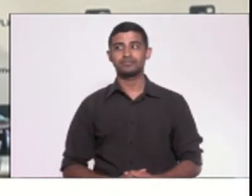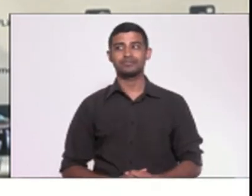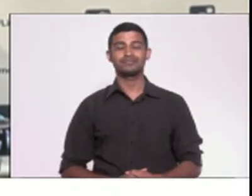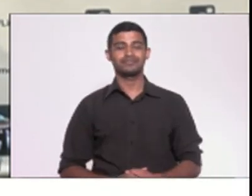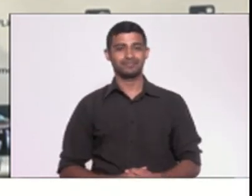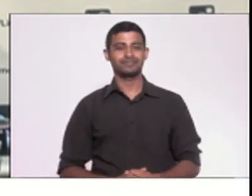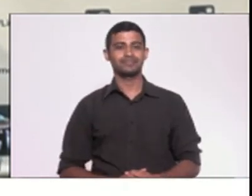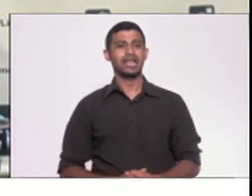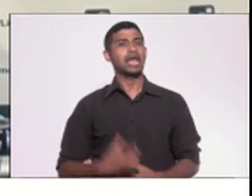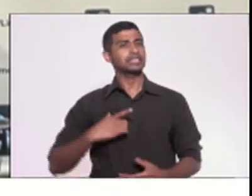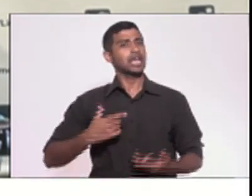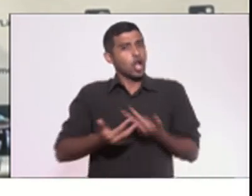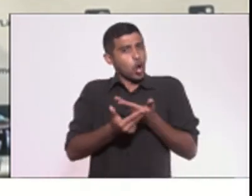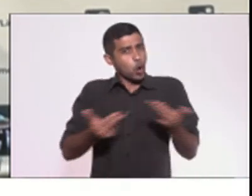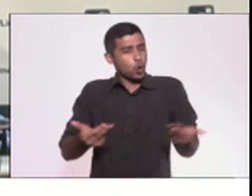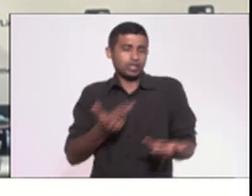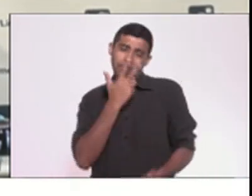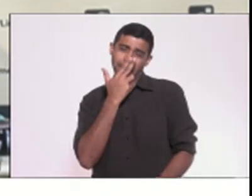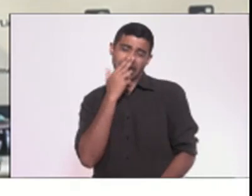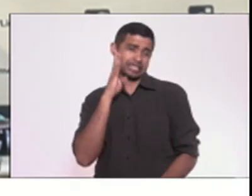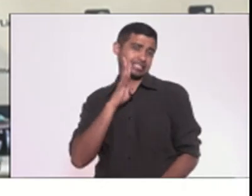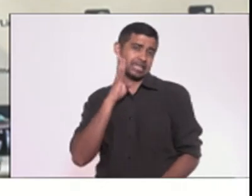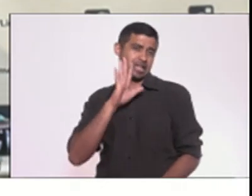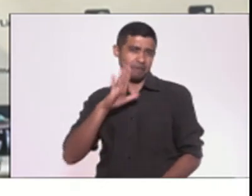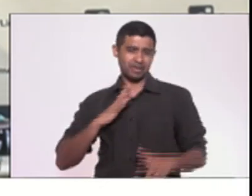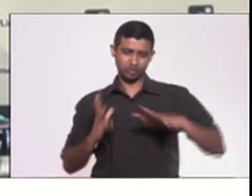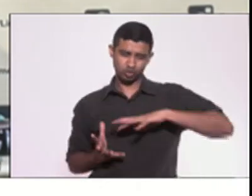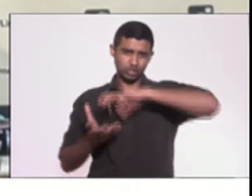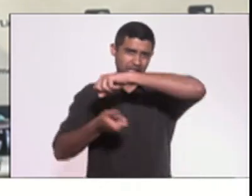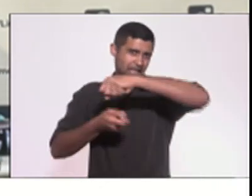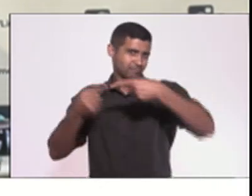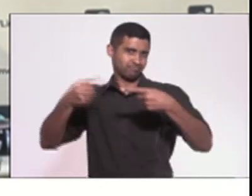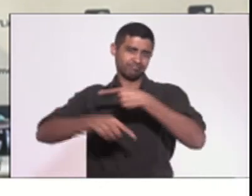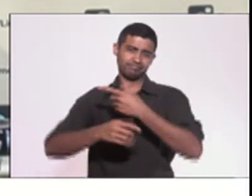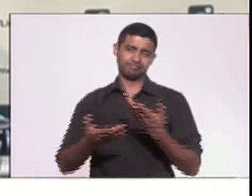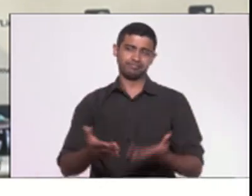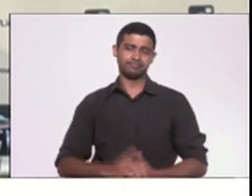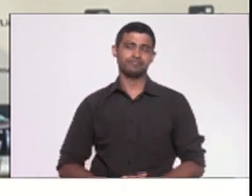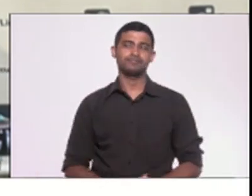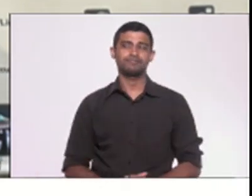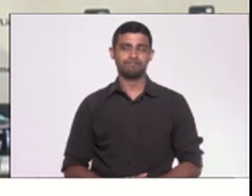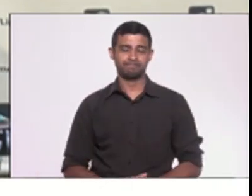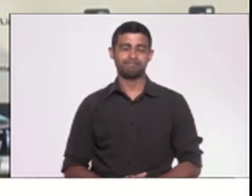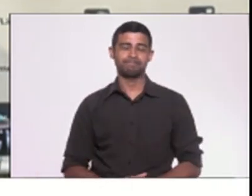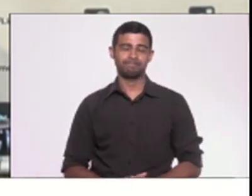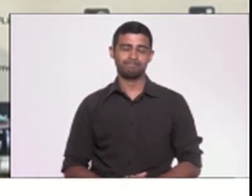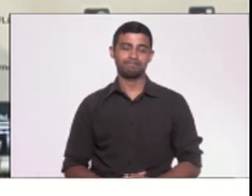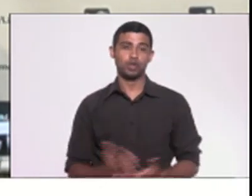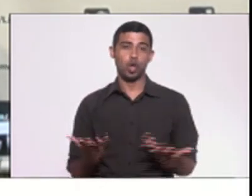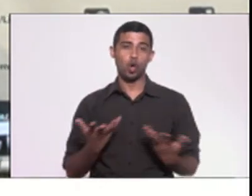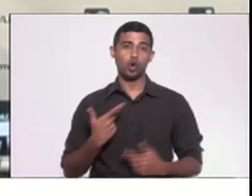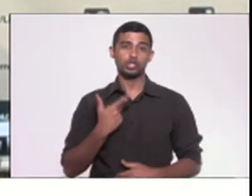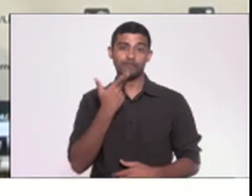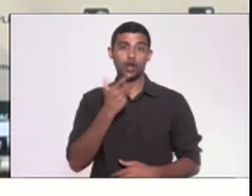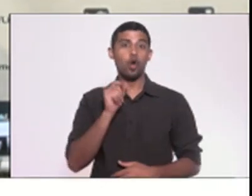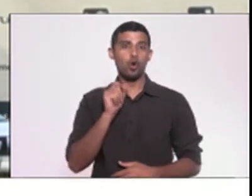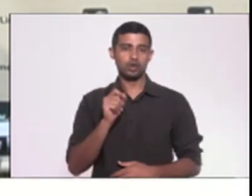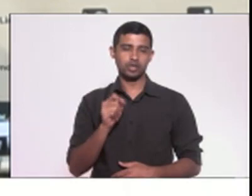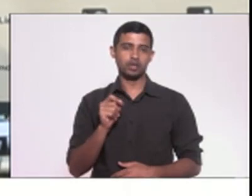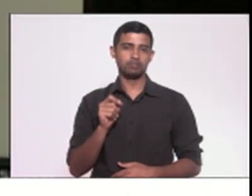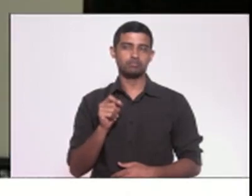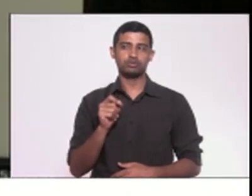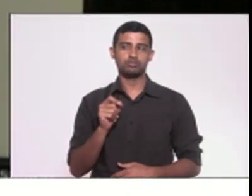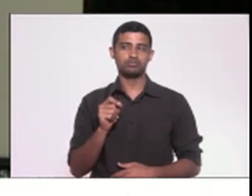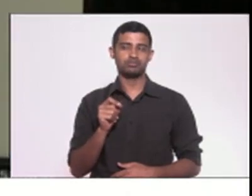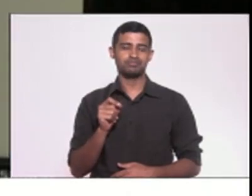Tem coisas que parecem legal, mas não é sustentável. Hoje, aqui se falou de compostagem, hoje